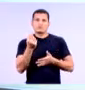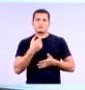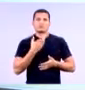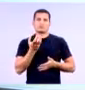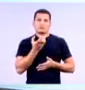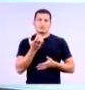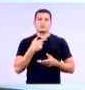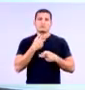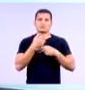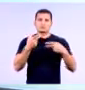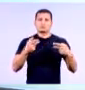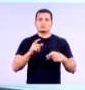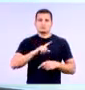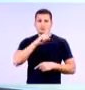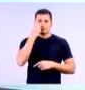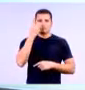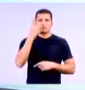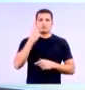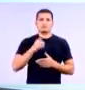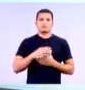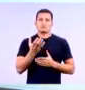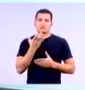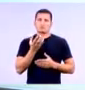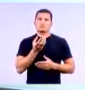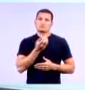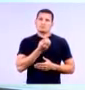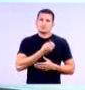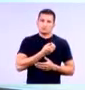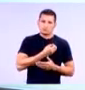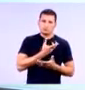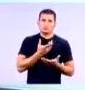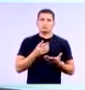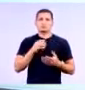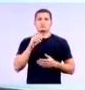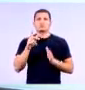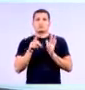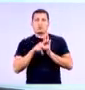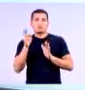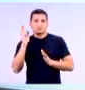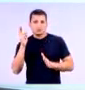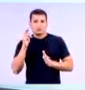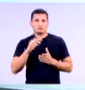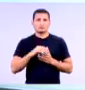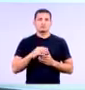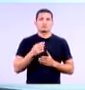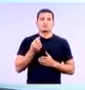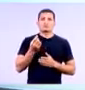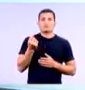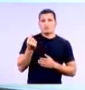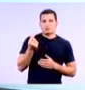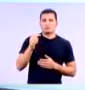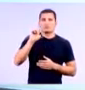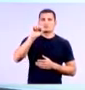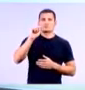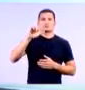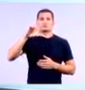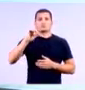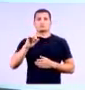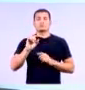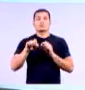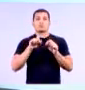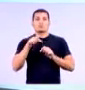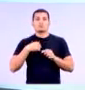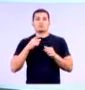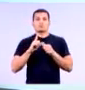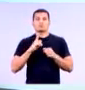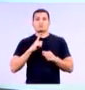criado. Então, eu quero que o meu objeto seja criado com determinado número, com determinado titular e com determinado saldo. Então, o que eu tenho que fazer? Eu tenho que